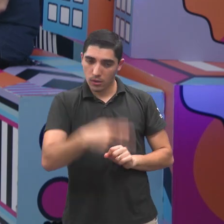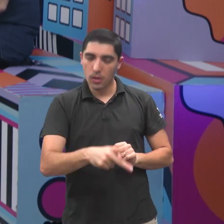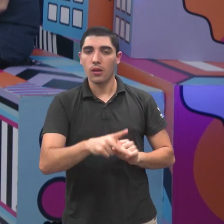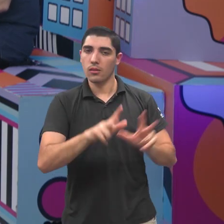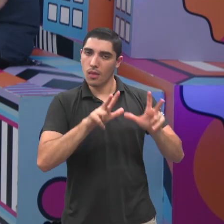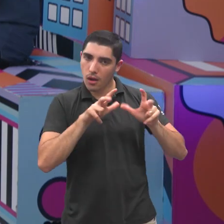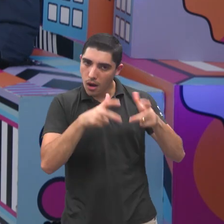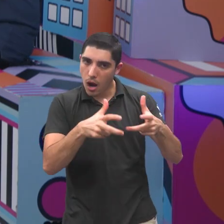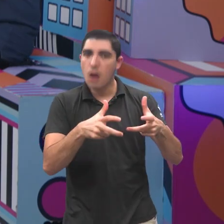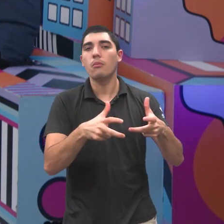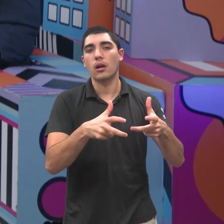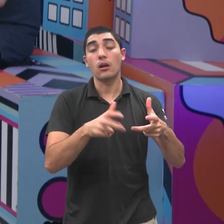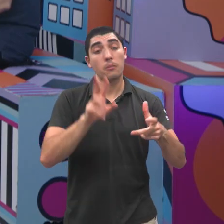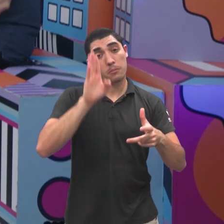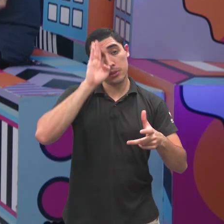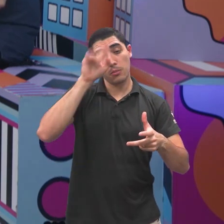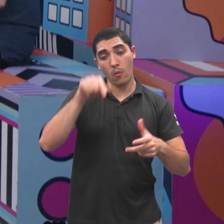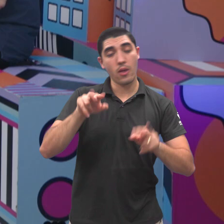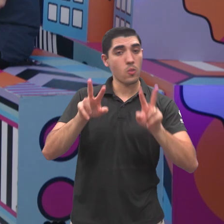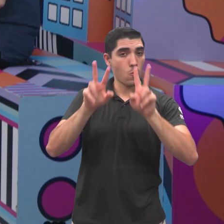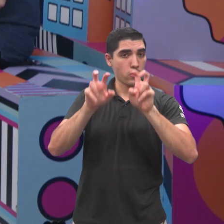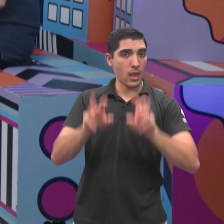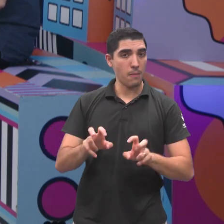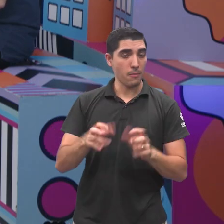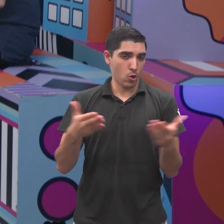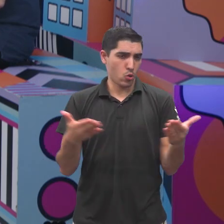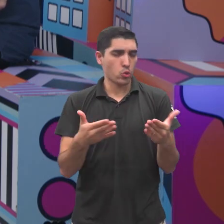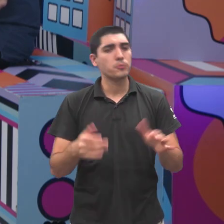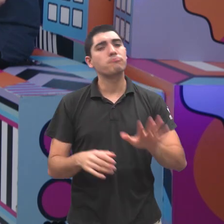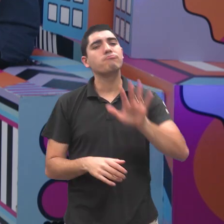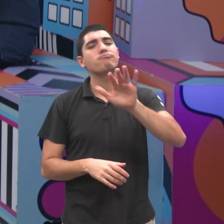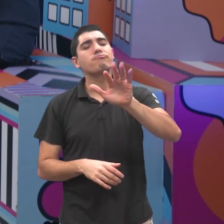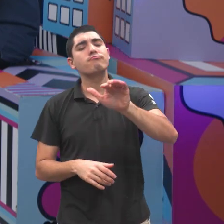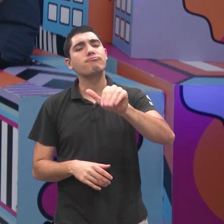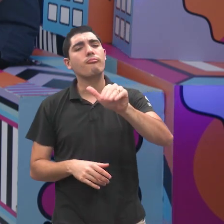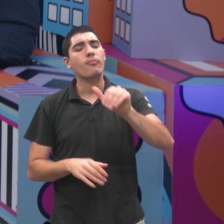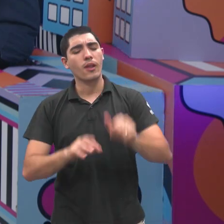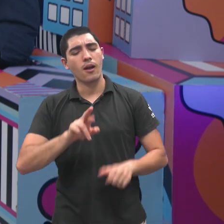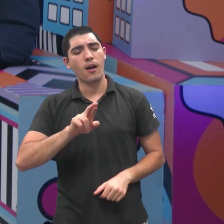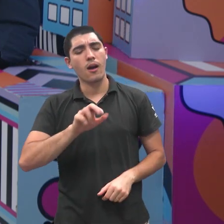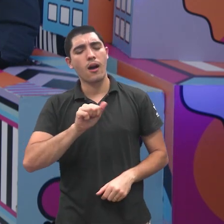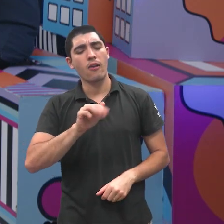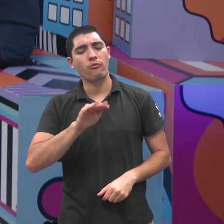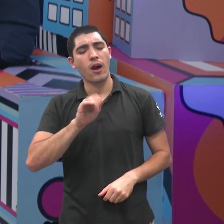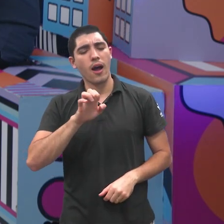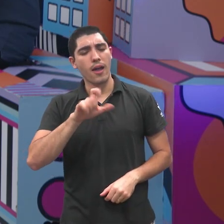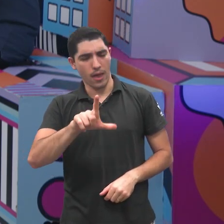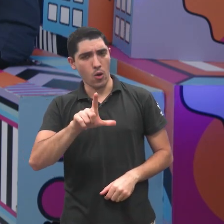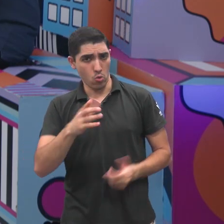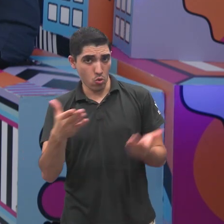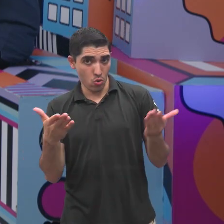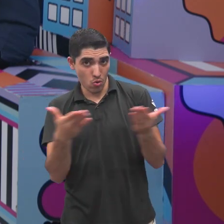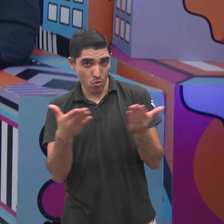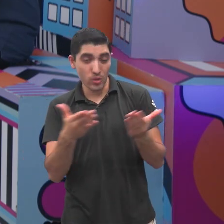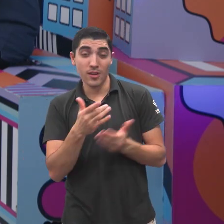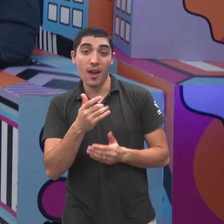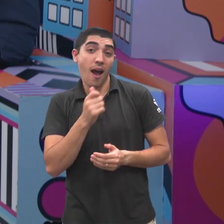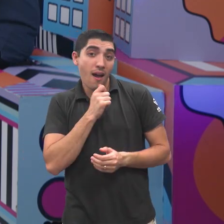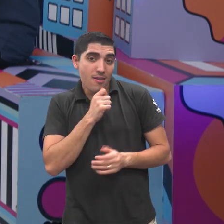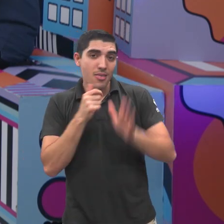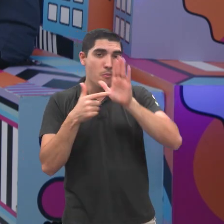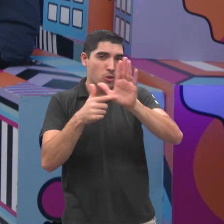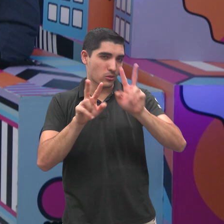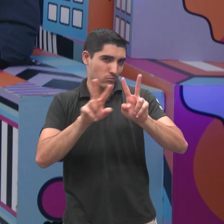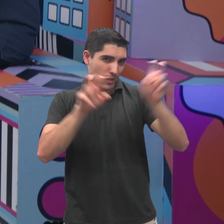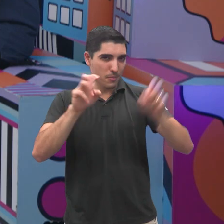da Câmara Municipal de São José, a respeito dos temas que a gente trabalha aqui no programa. Então, Rafael, hoje a gente estava falando sobre... Estamos ainda, né?